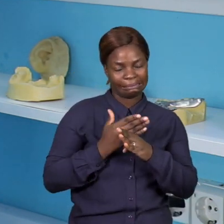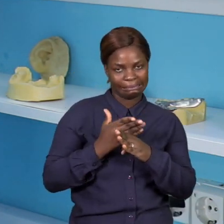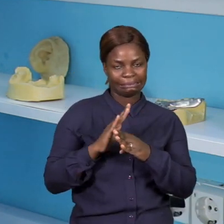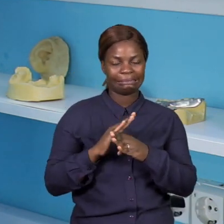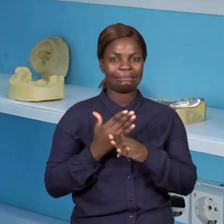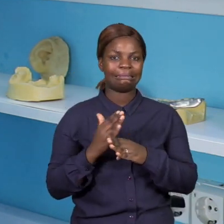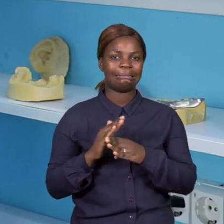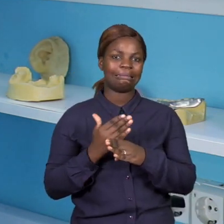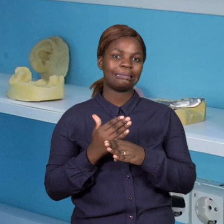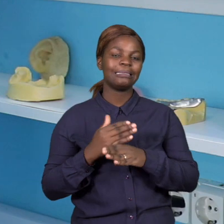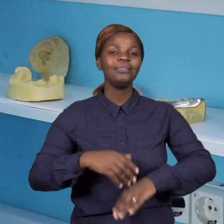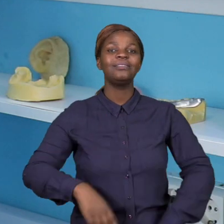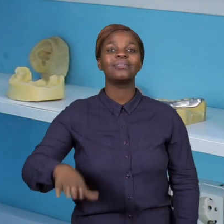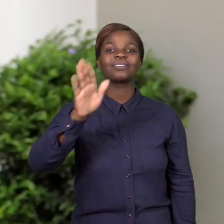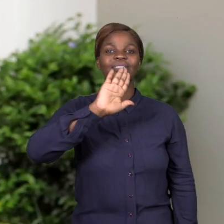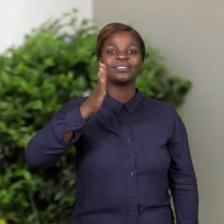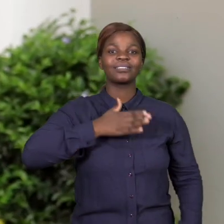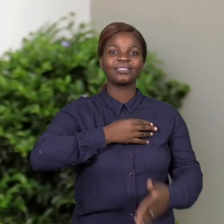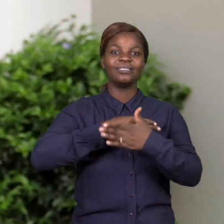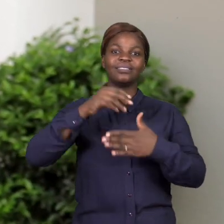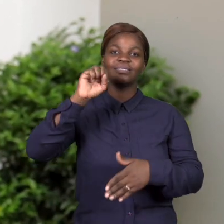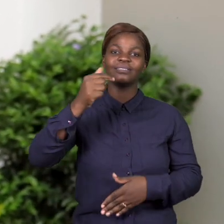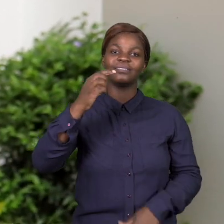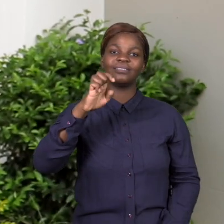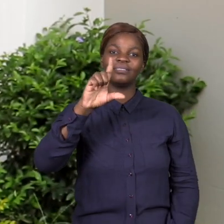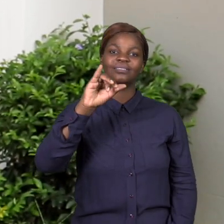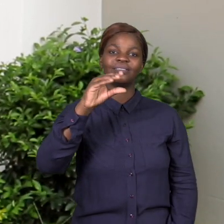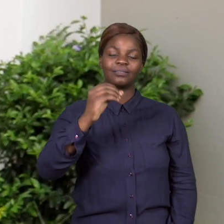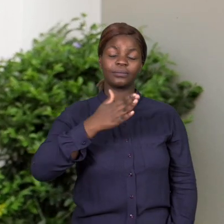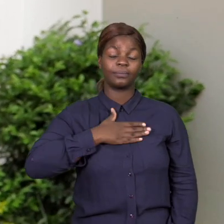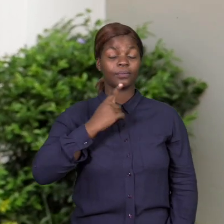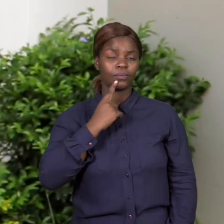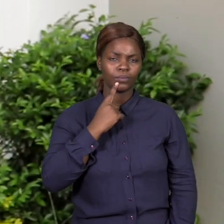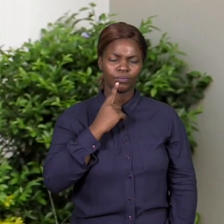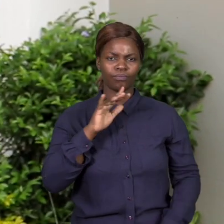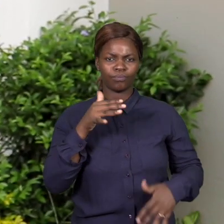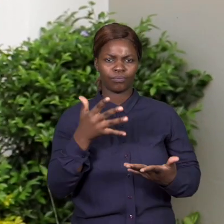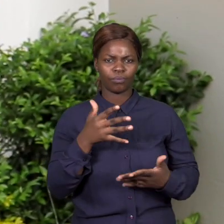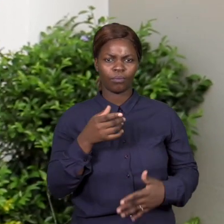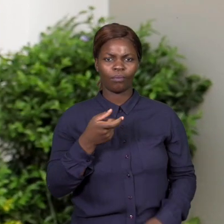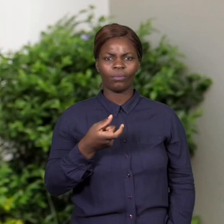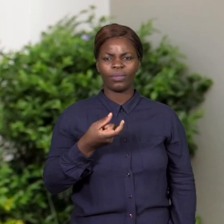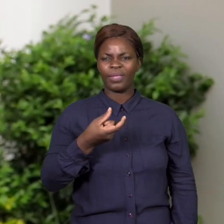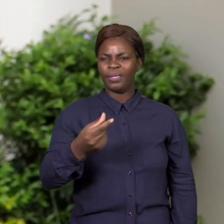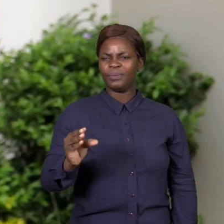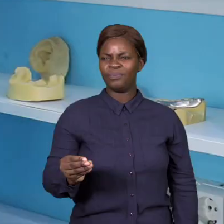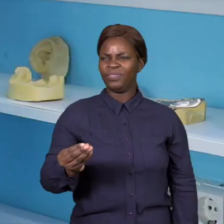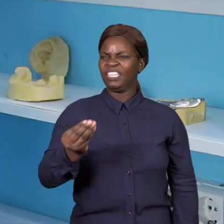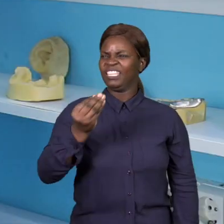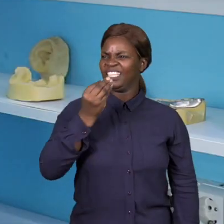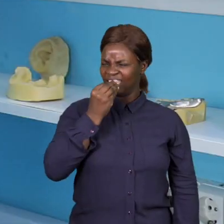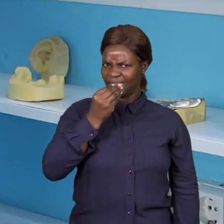adaptação enquanto esse tipo de alimentos. Olá, doutor. Chamo-me Stélio Mabote. Gostaria de saber se as próteses dentárias interferem na